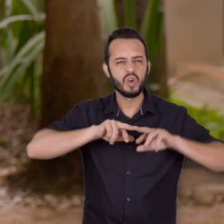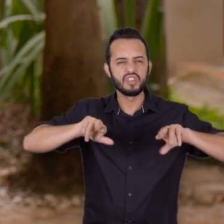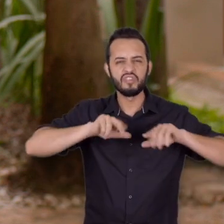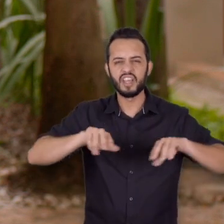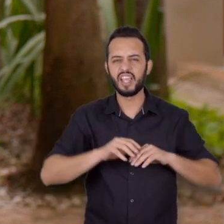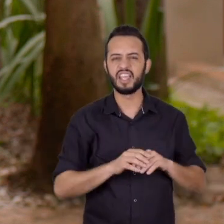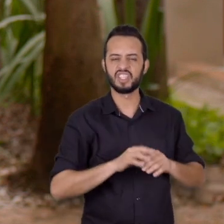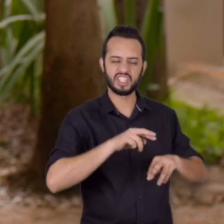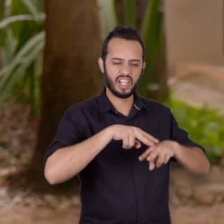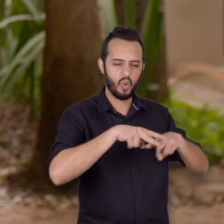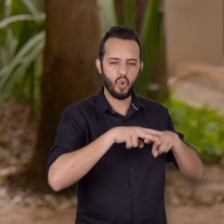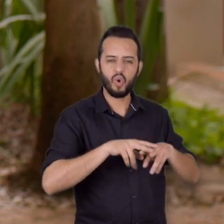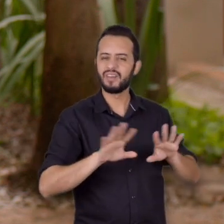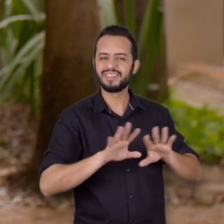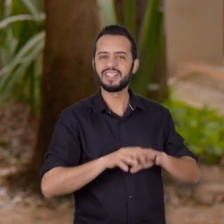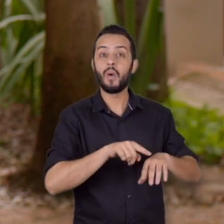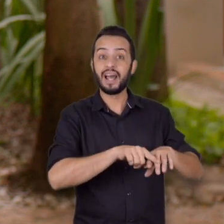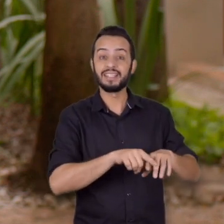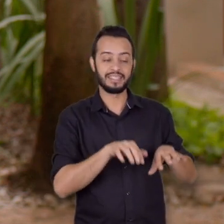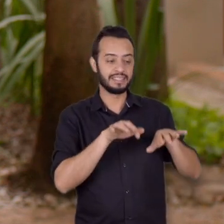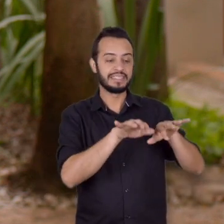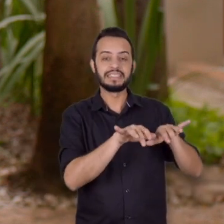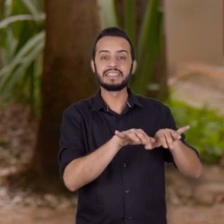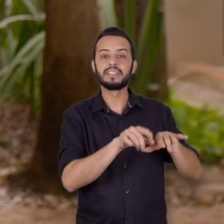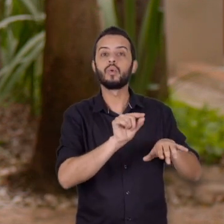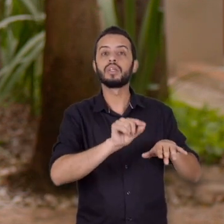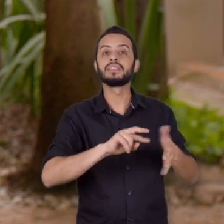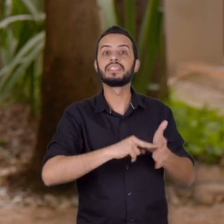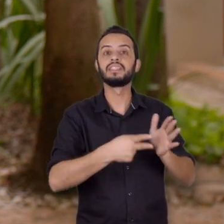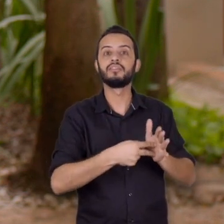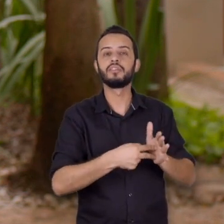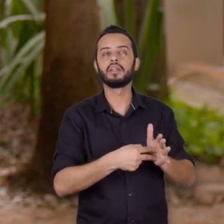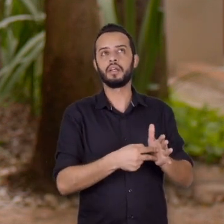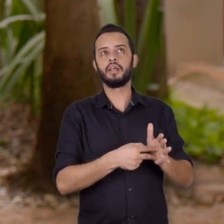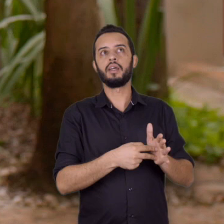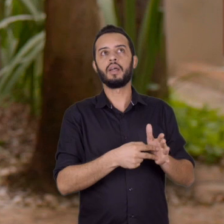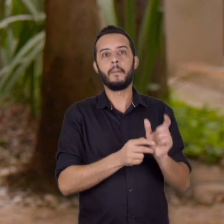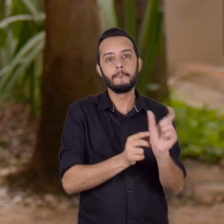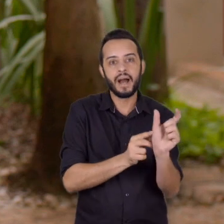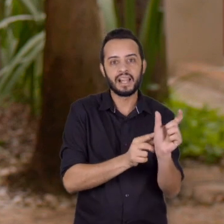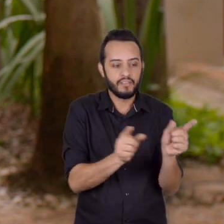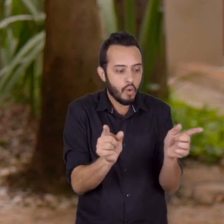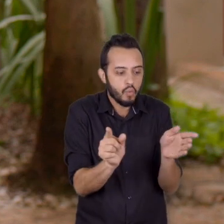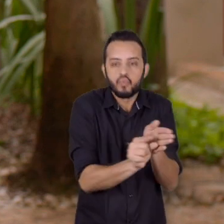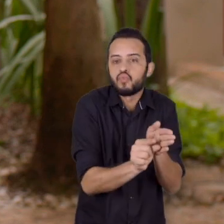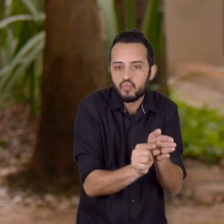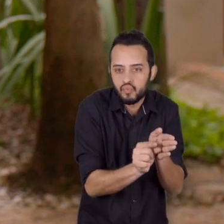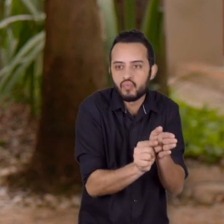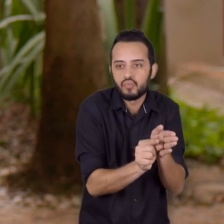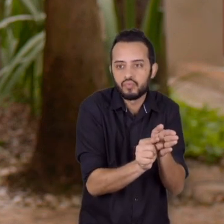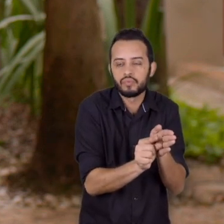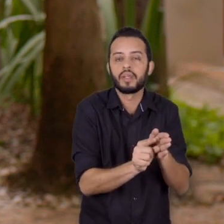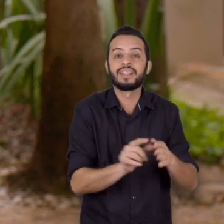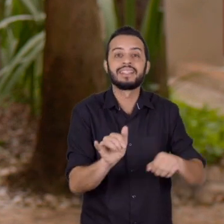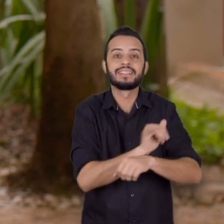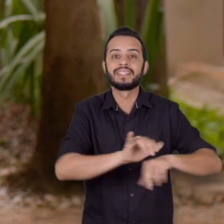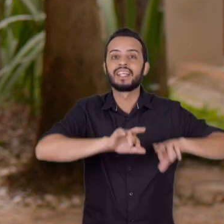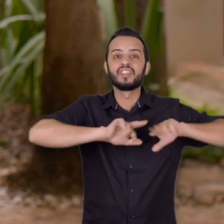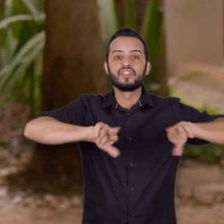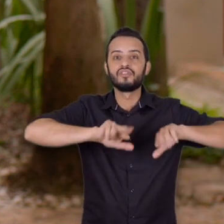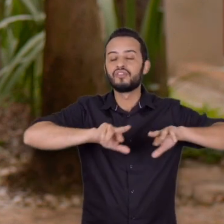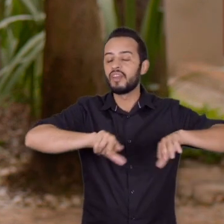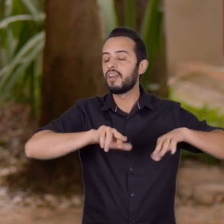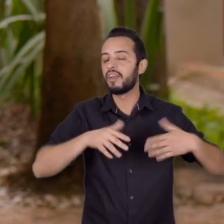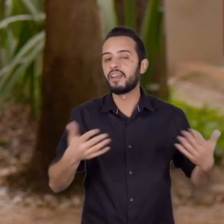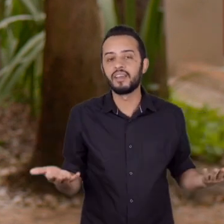Não, na verdade, aquilo ali é uma neografia, né? Ou seja, uma grafia alternativa. E não é cifrado,